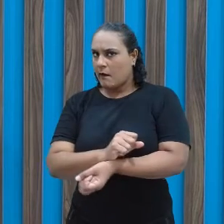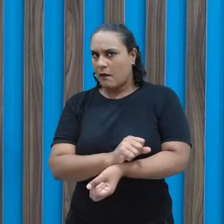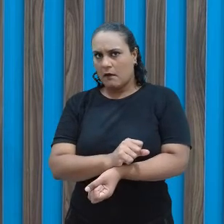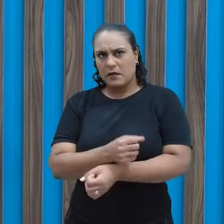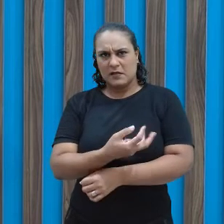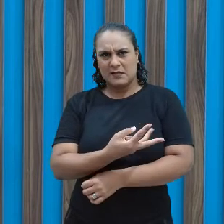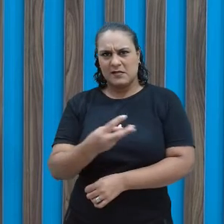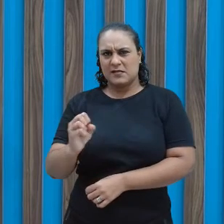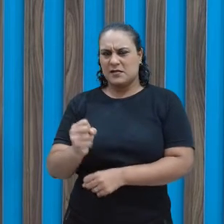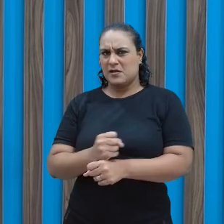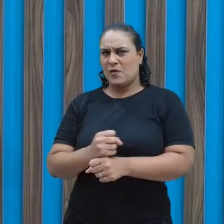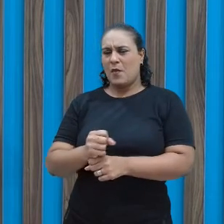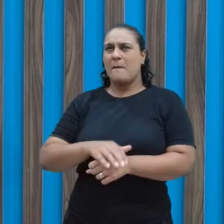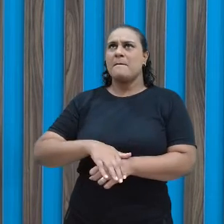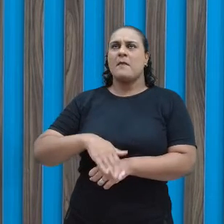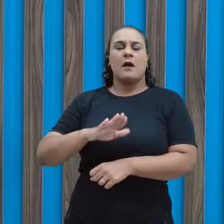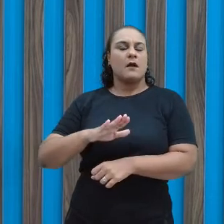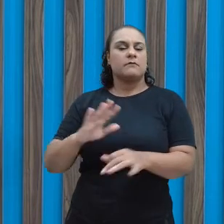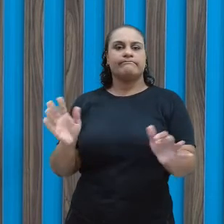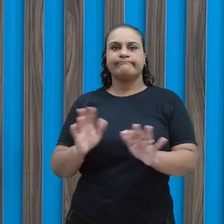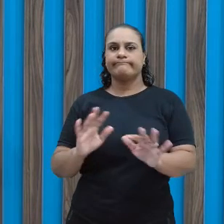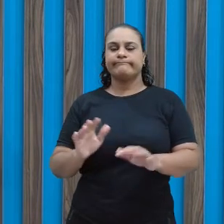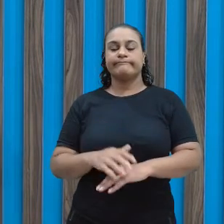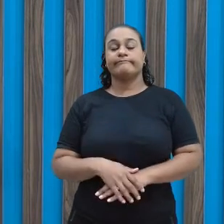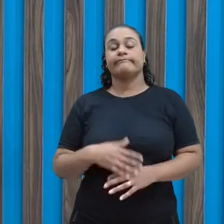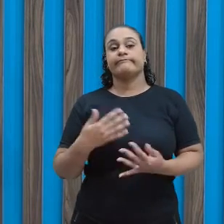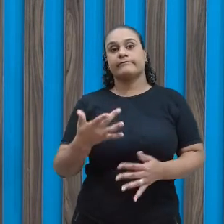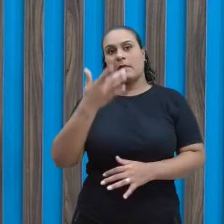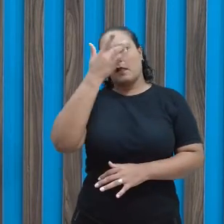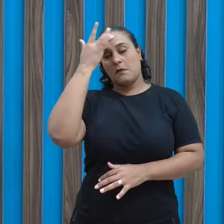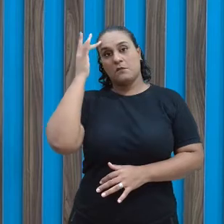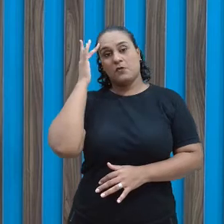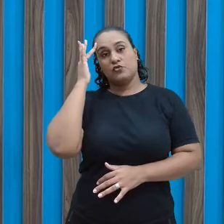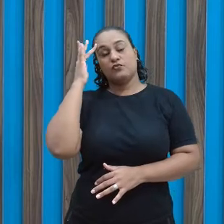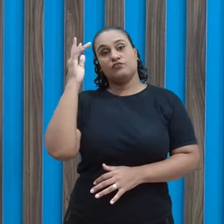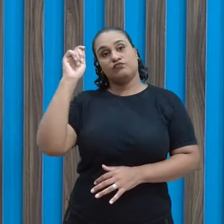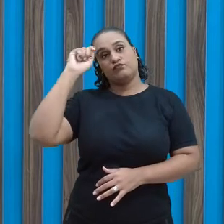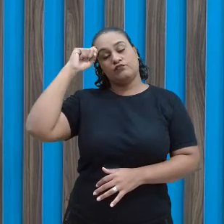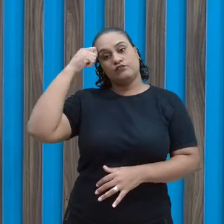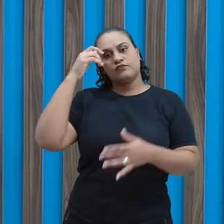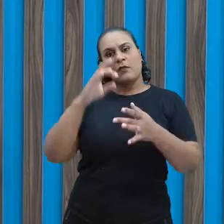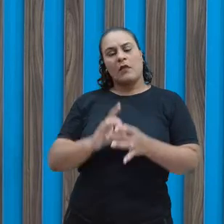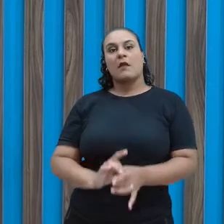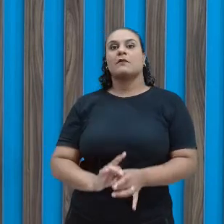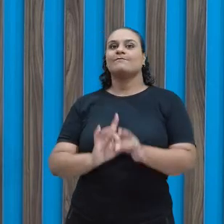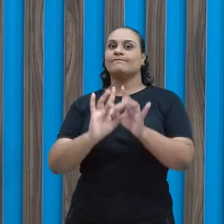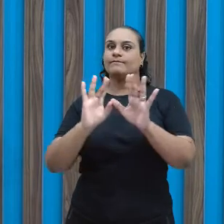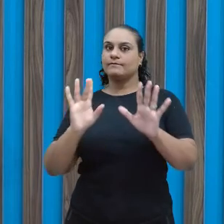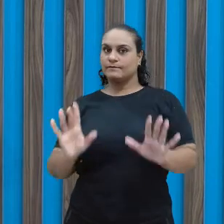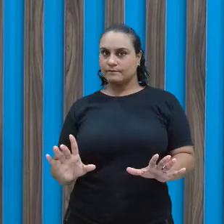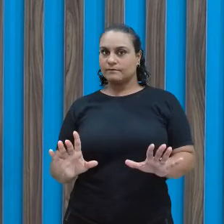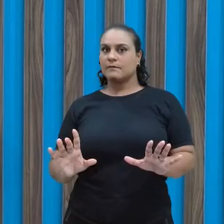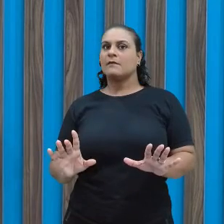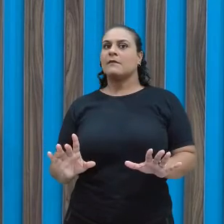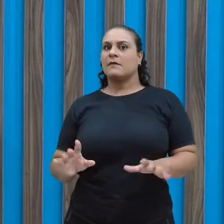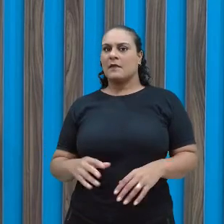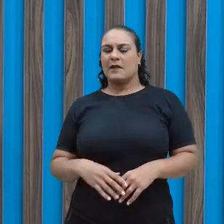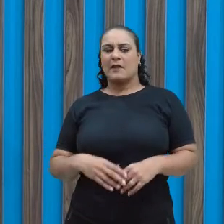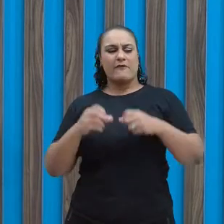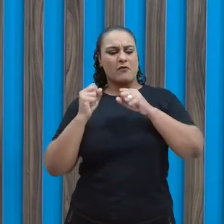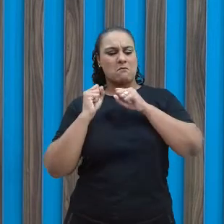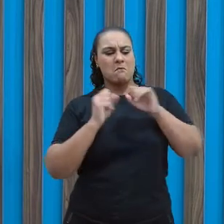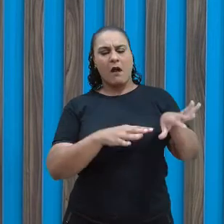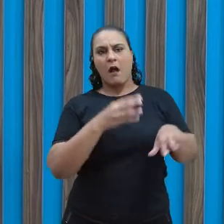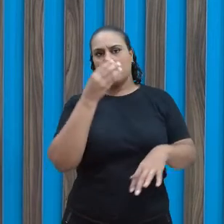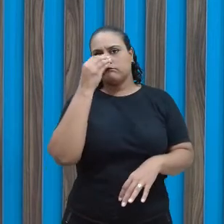né? E quando essas pessoas negras, elas foram libertadas, teve essa abolição, elas foram jogadas a